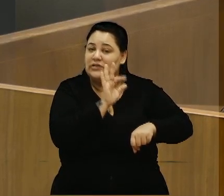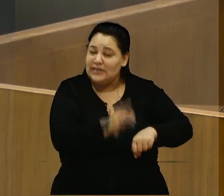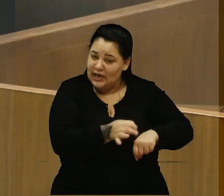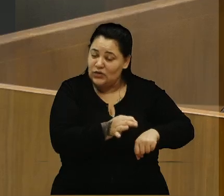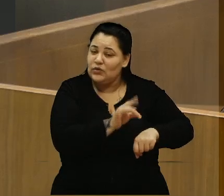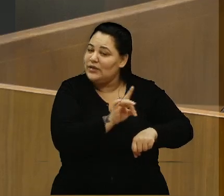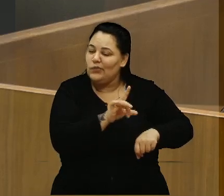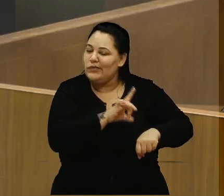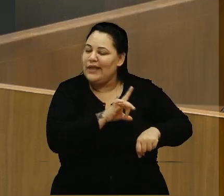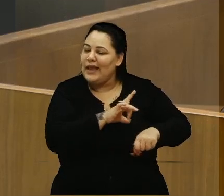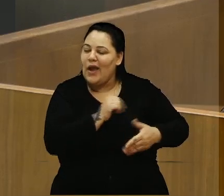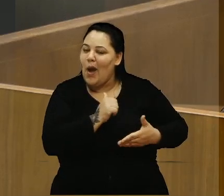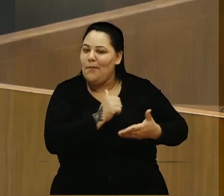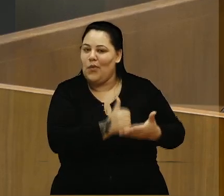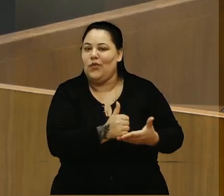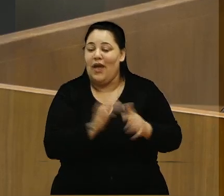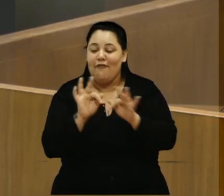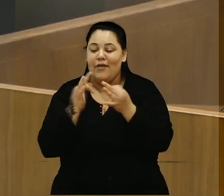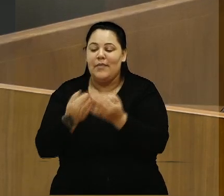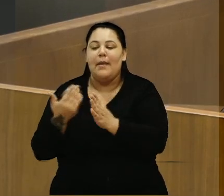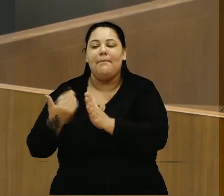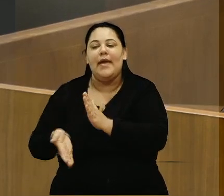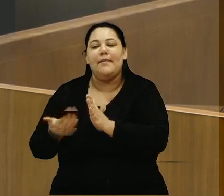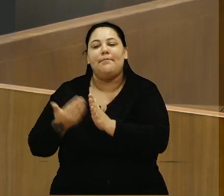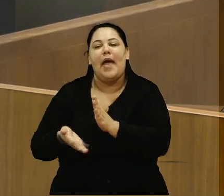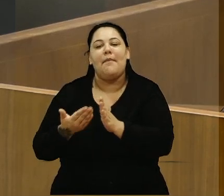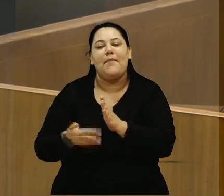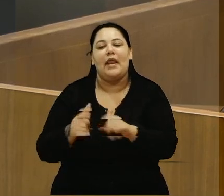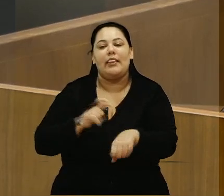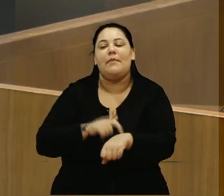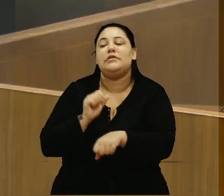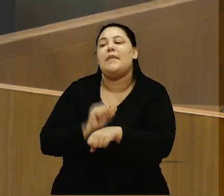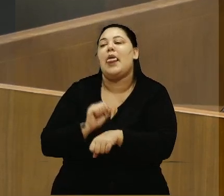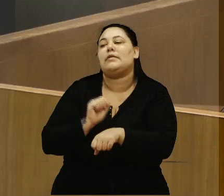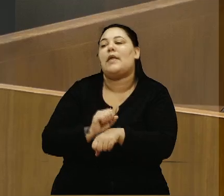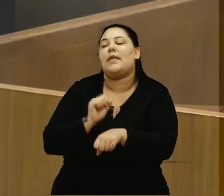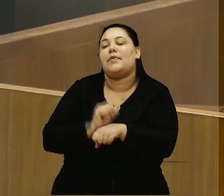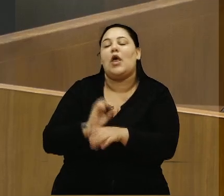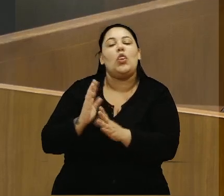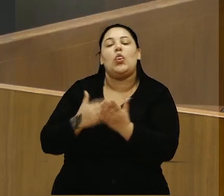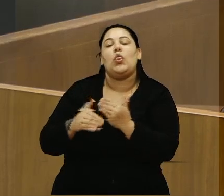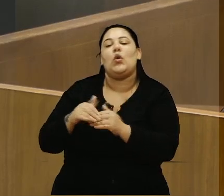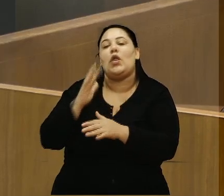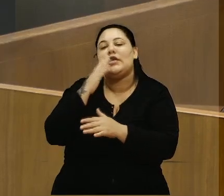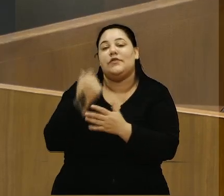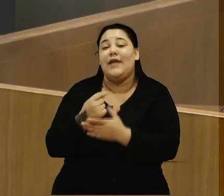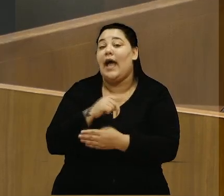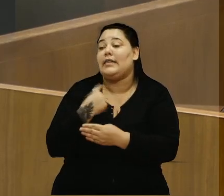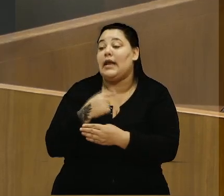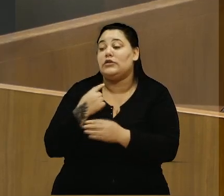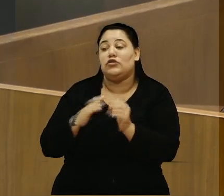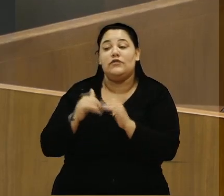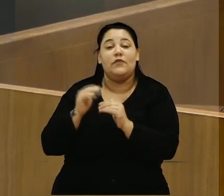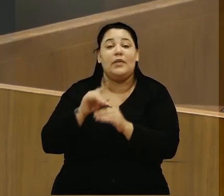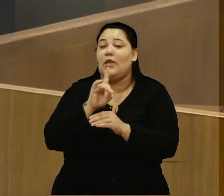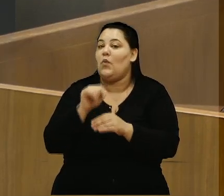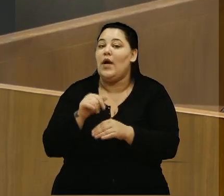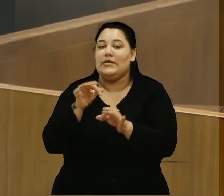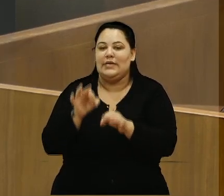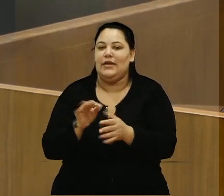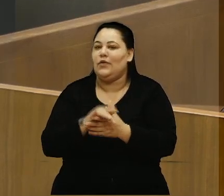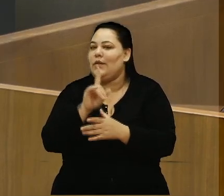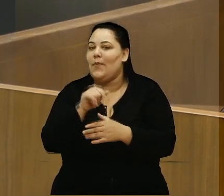precioso acreditando que tudo vai se resolver sozinho. Atraso no desenvolvimento não é frescura, não é manha, não